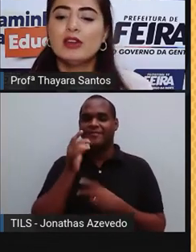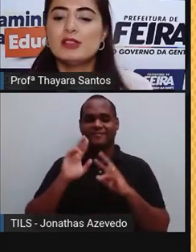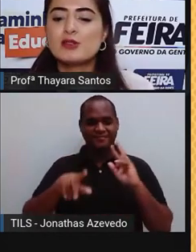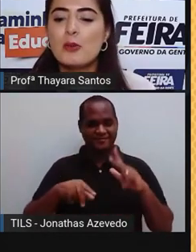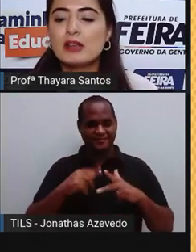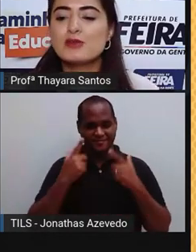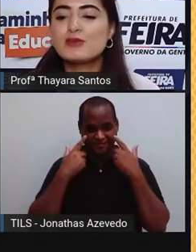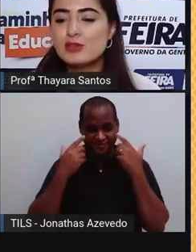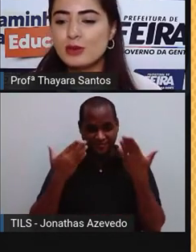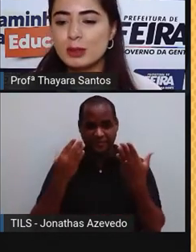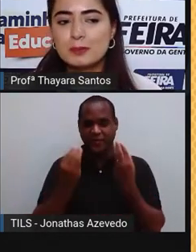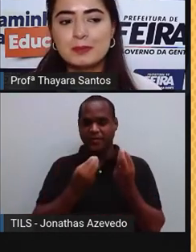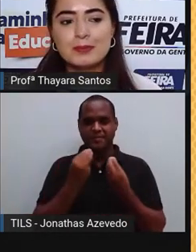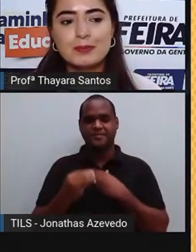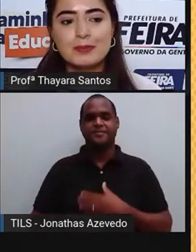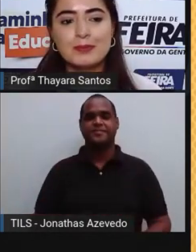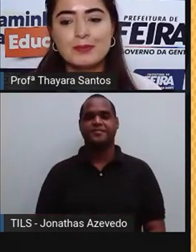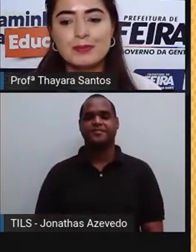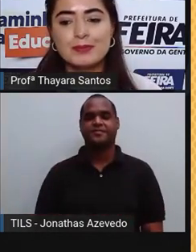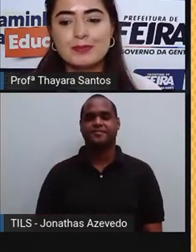Vamos lá ver isso, como é que isso funciona.